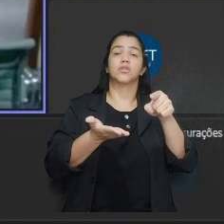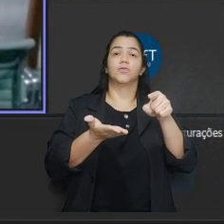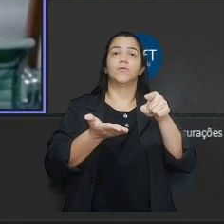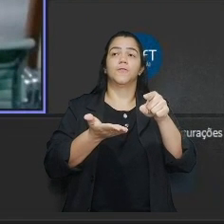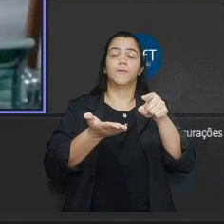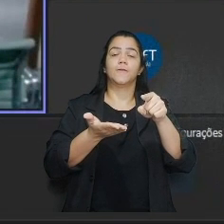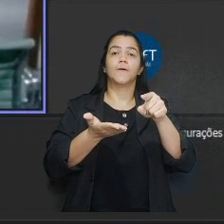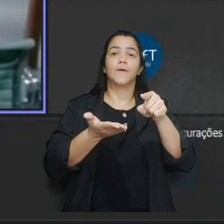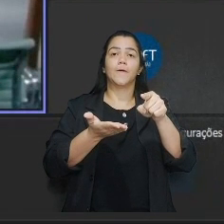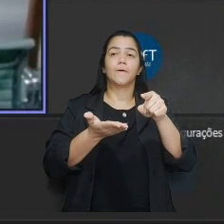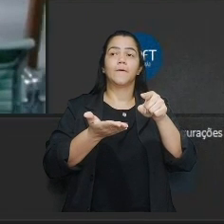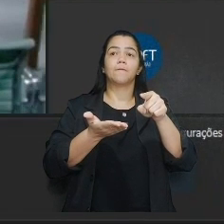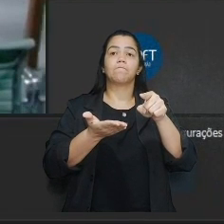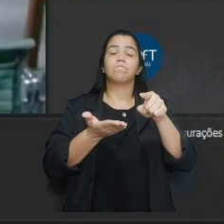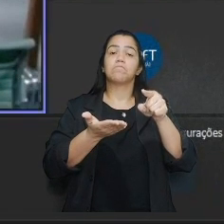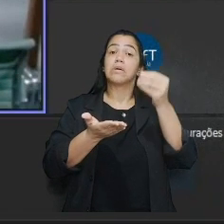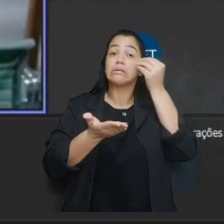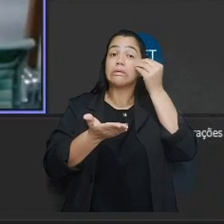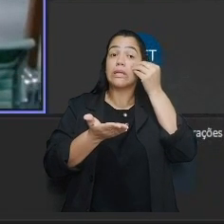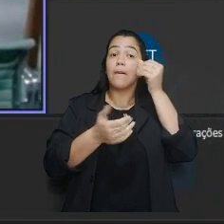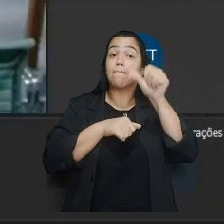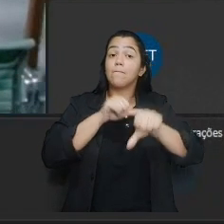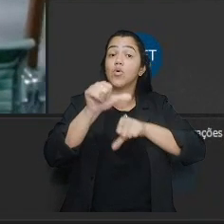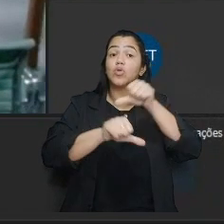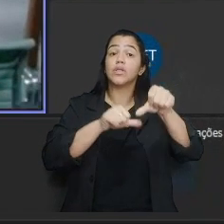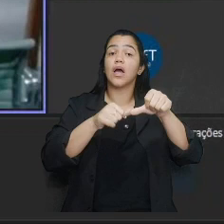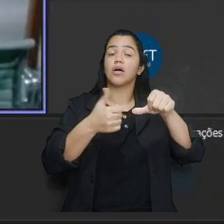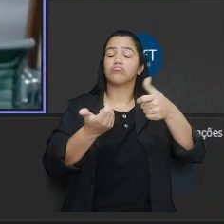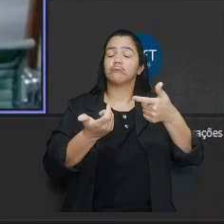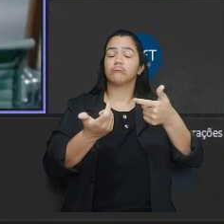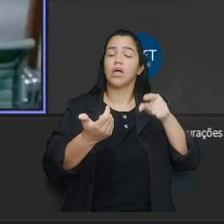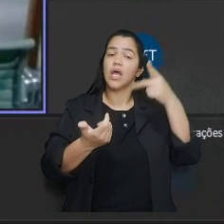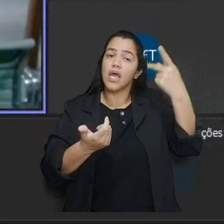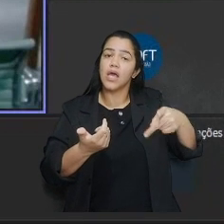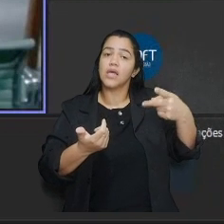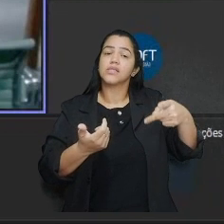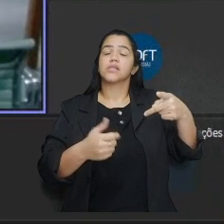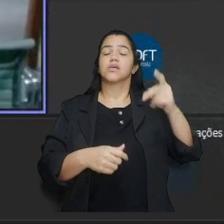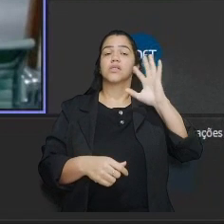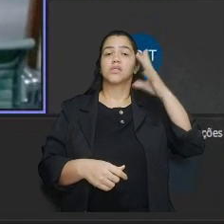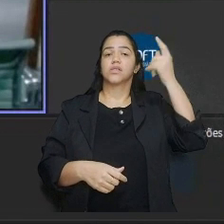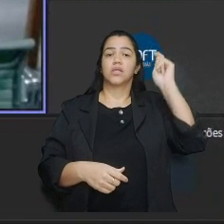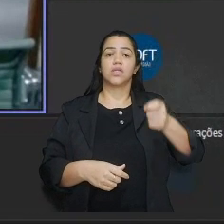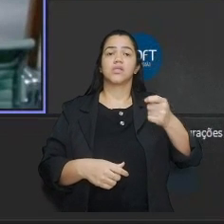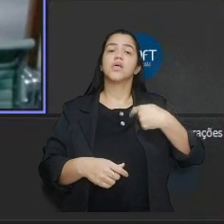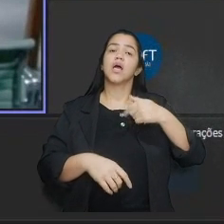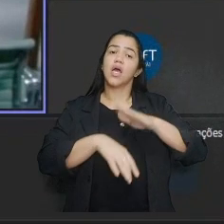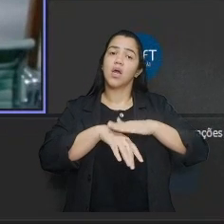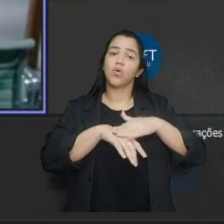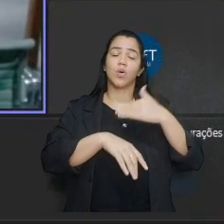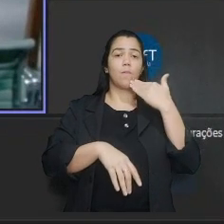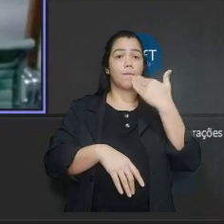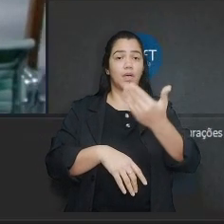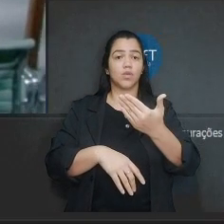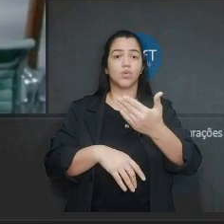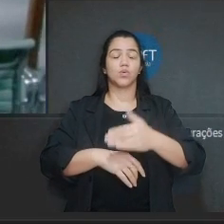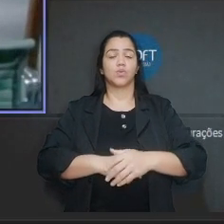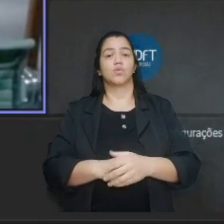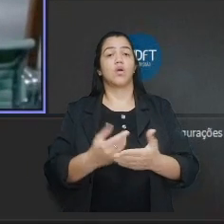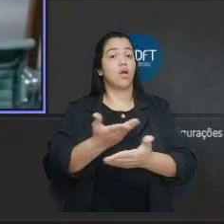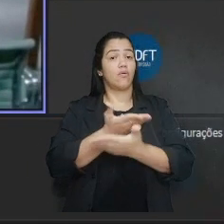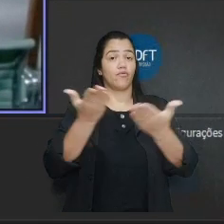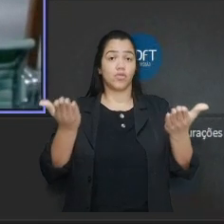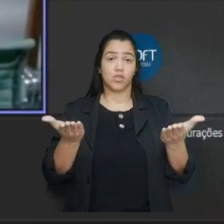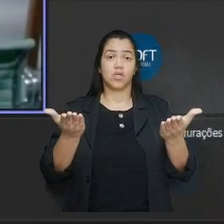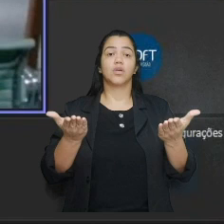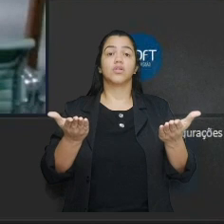acordo de Vossas Excelências para mudar, reformar essa sentença. É